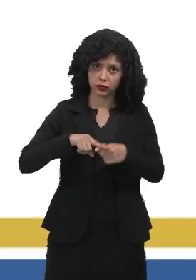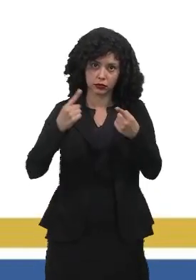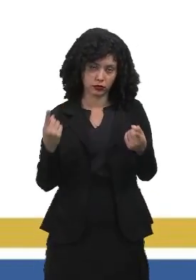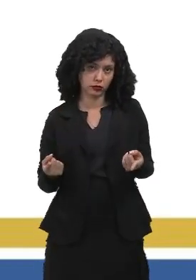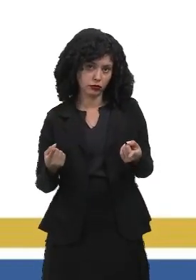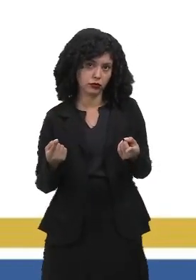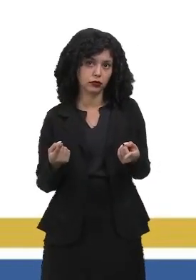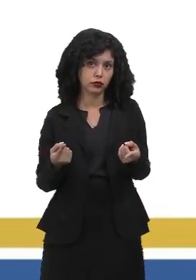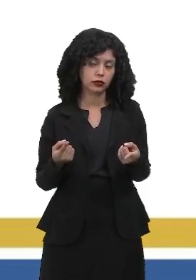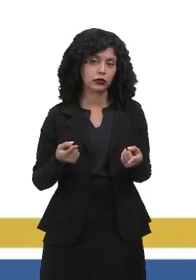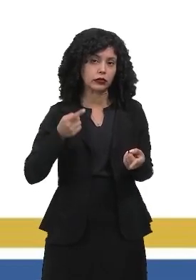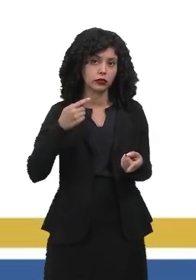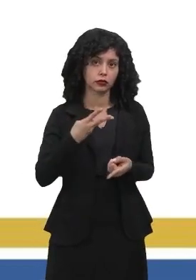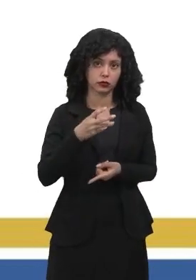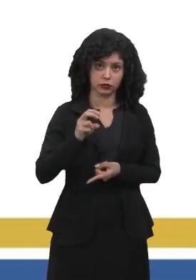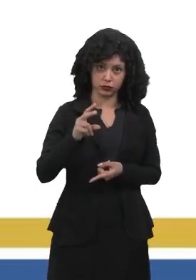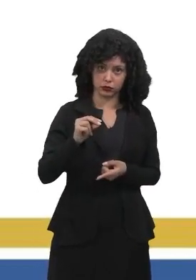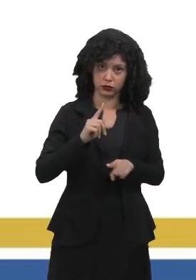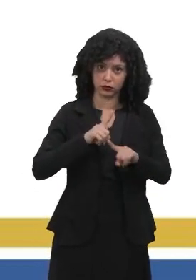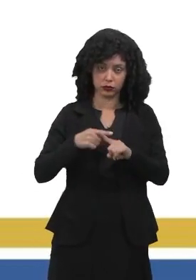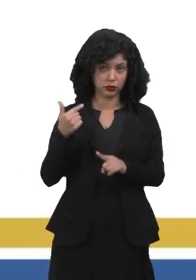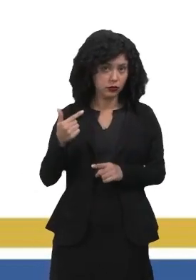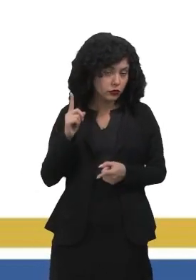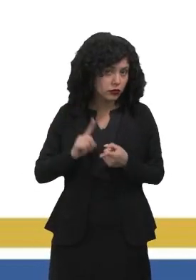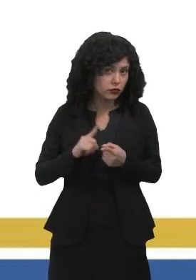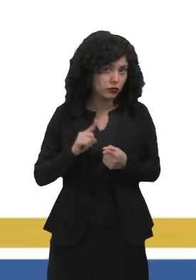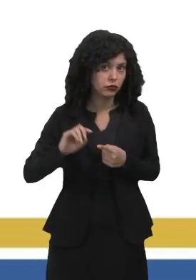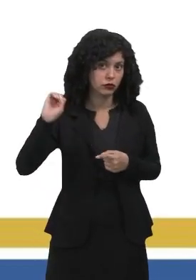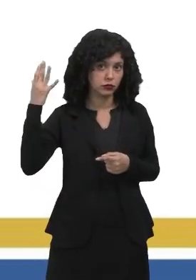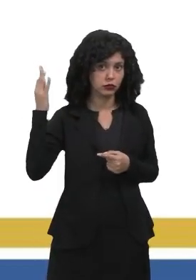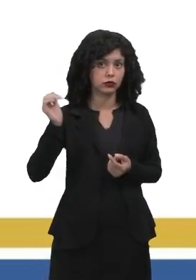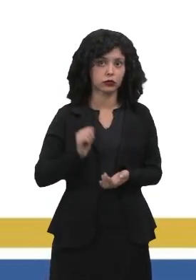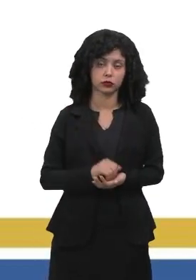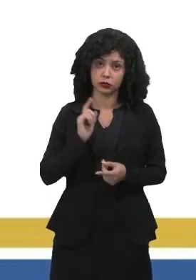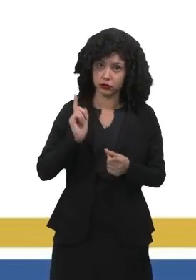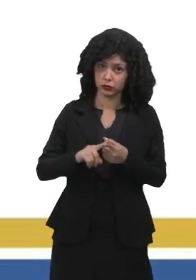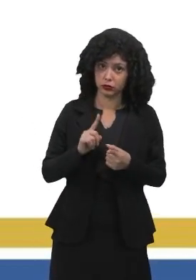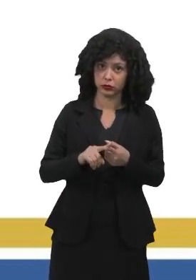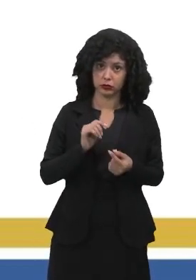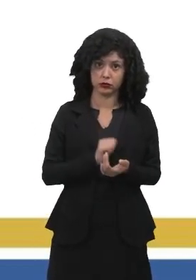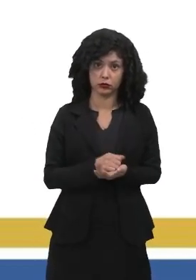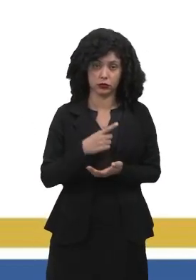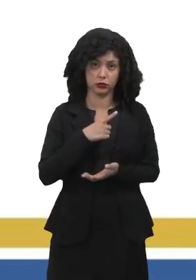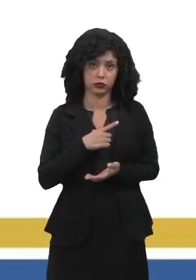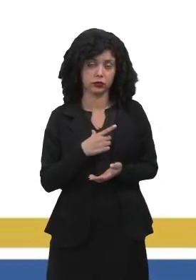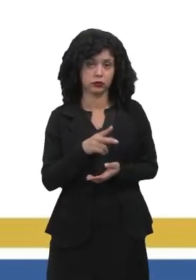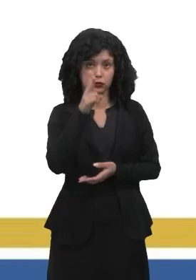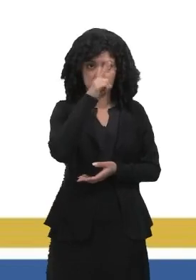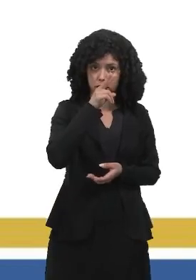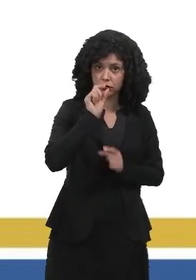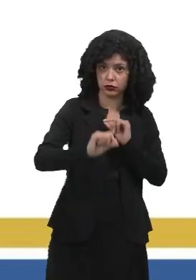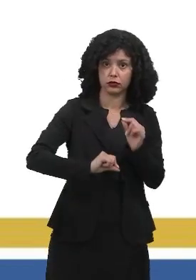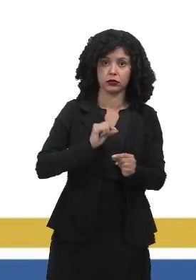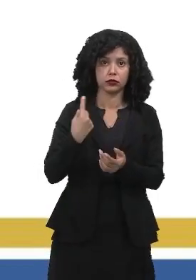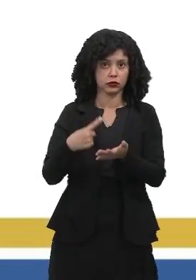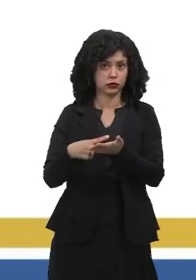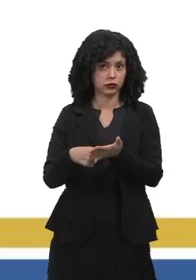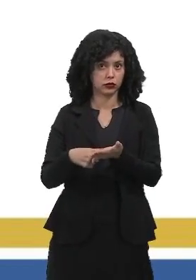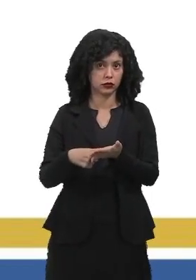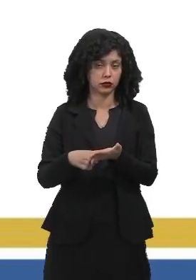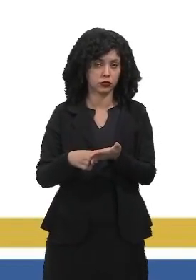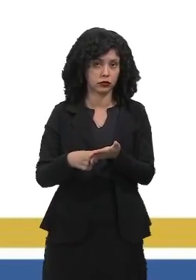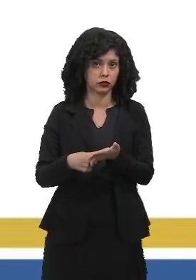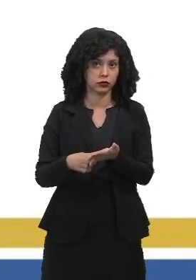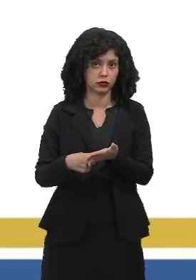mas aí está 450 vezes 2. Por que isso acontece? Porque estamos levando em consideração a